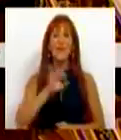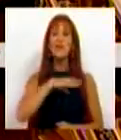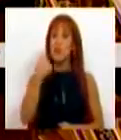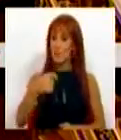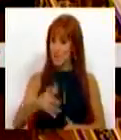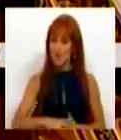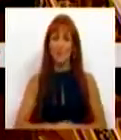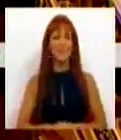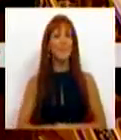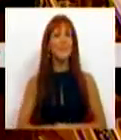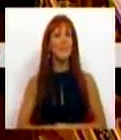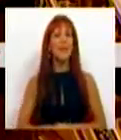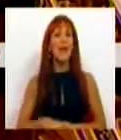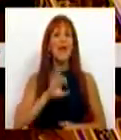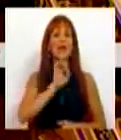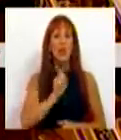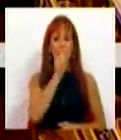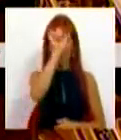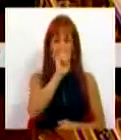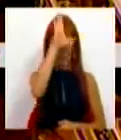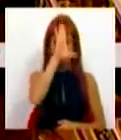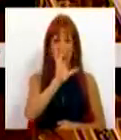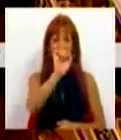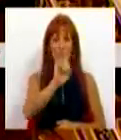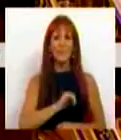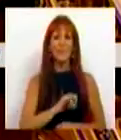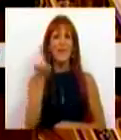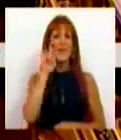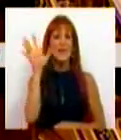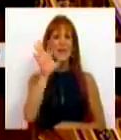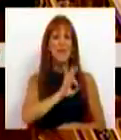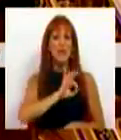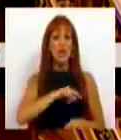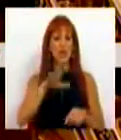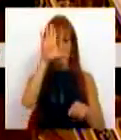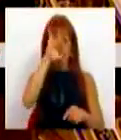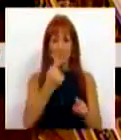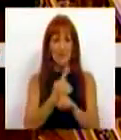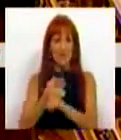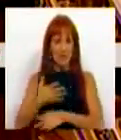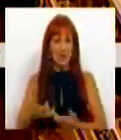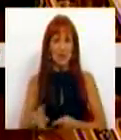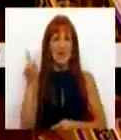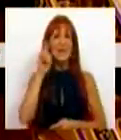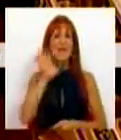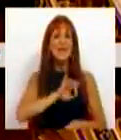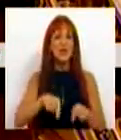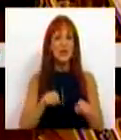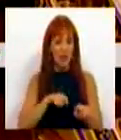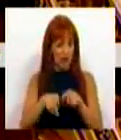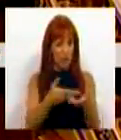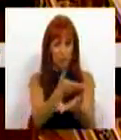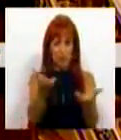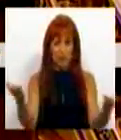Senhor Presidente, Senhor Primeiro-Ministro, Senhoras e Senhores Ministros, Senhoras e